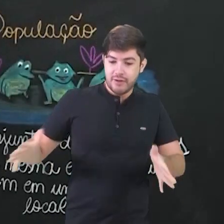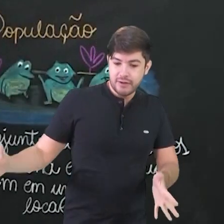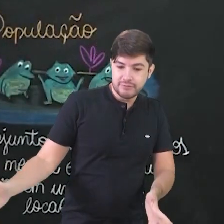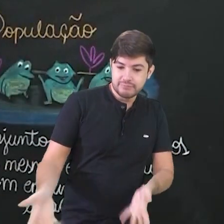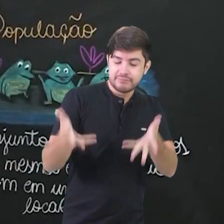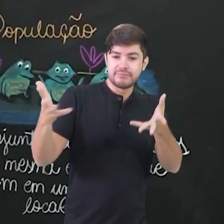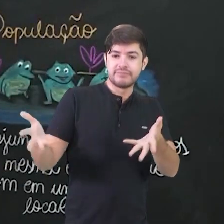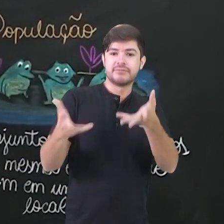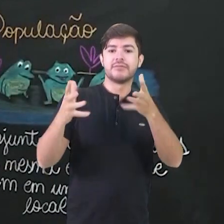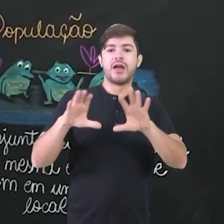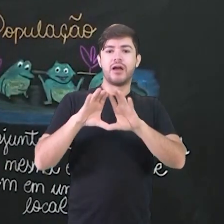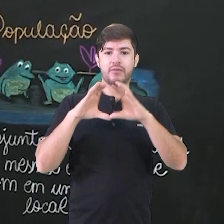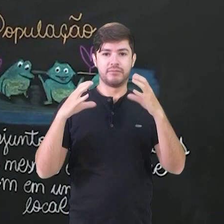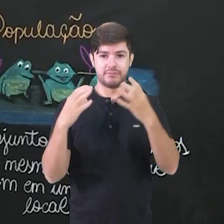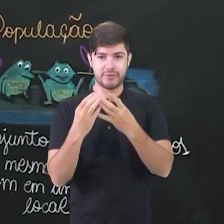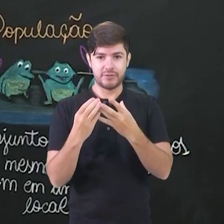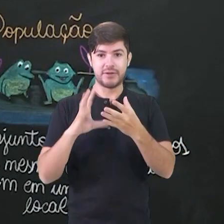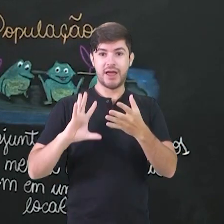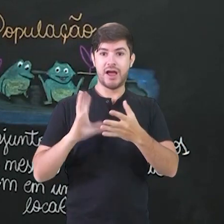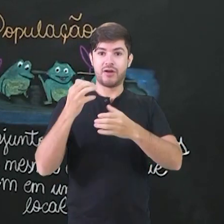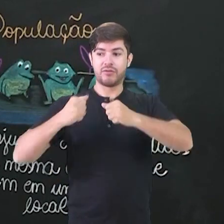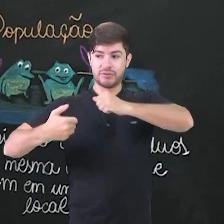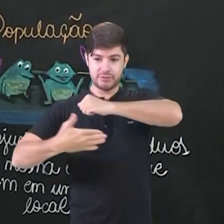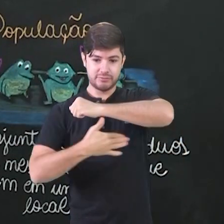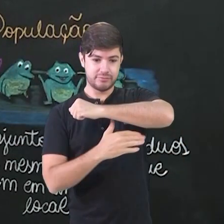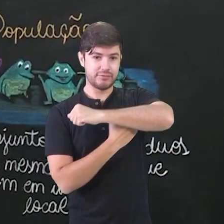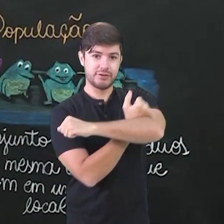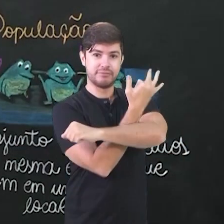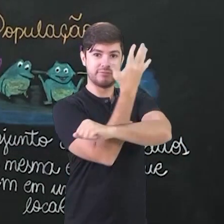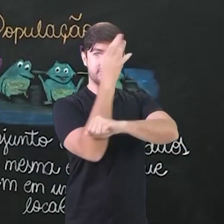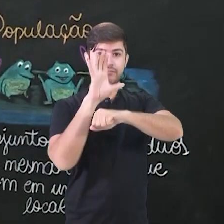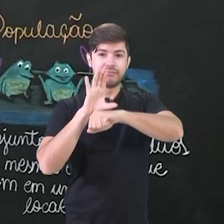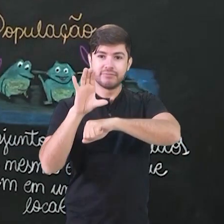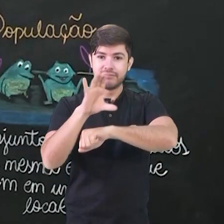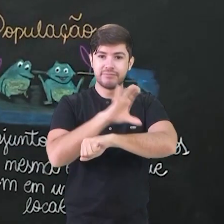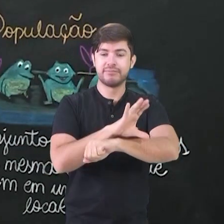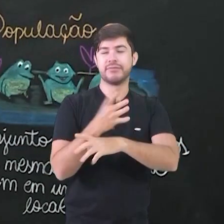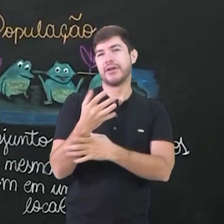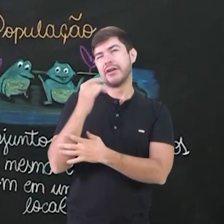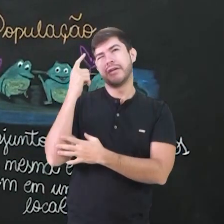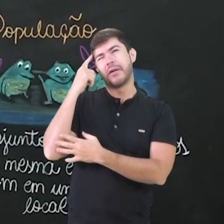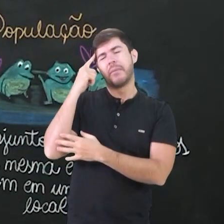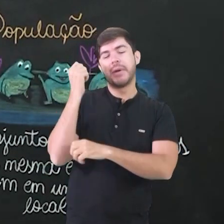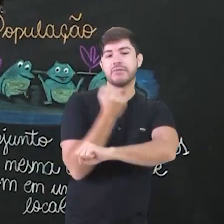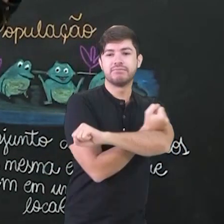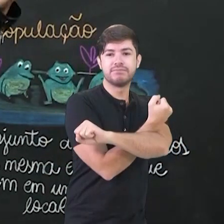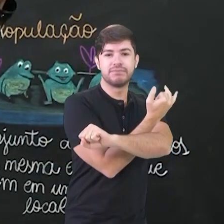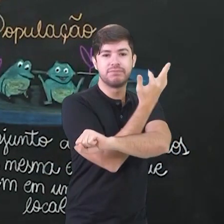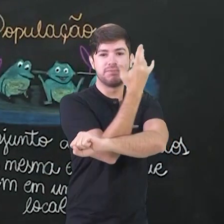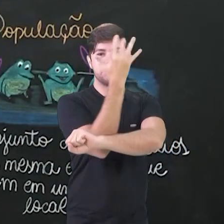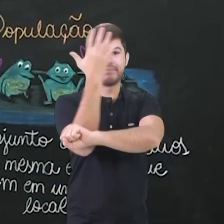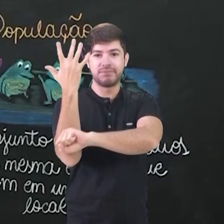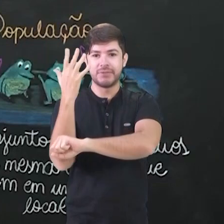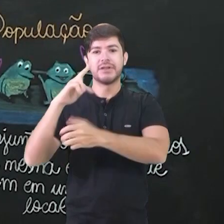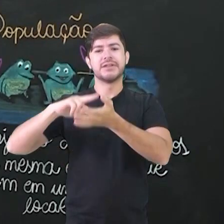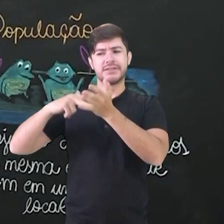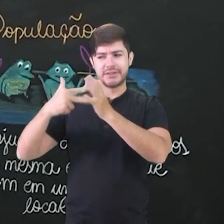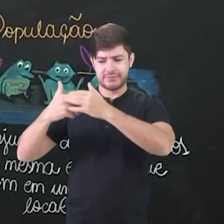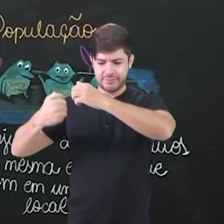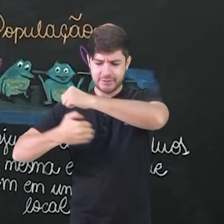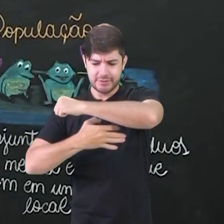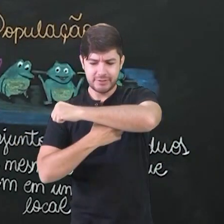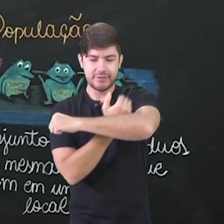as populações. Então eu tenho um ecossistema. Os ecossistemas são diferentes. Pensa numa floresta, é um